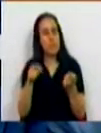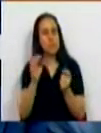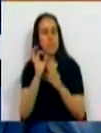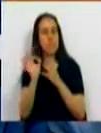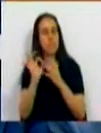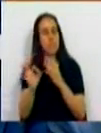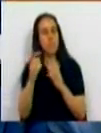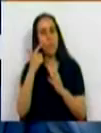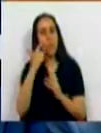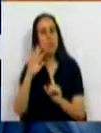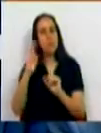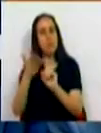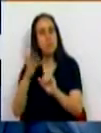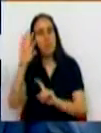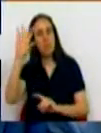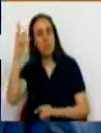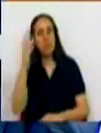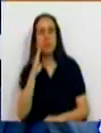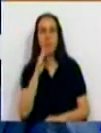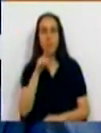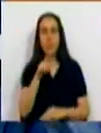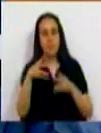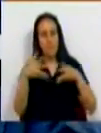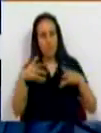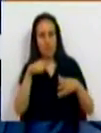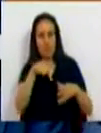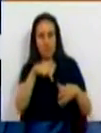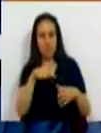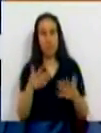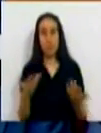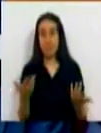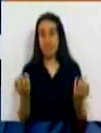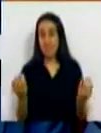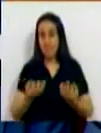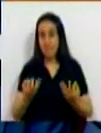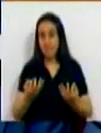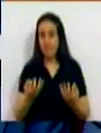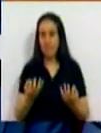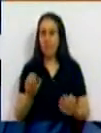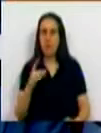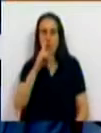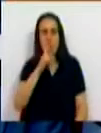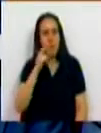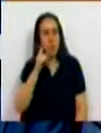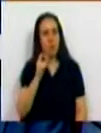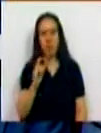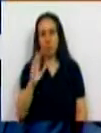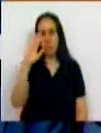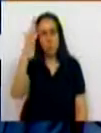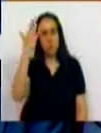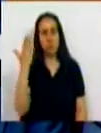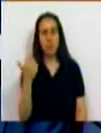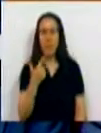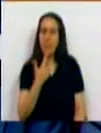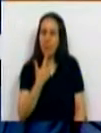das sanções em função da atual maioria. Porque aí seria, de facto, o cúmulo, que é